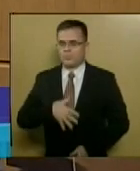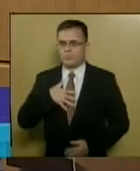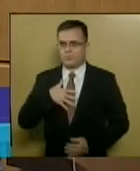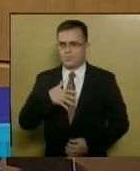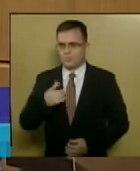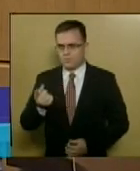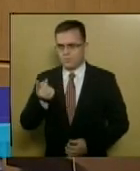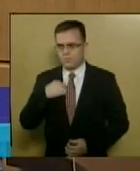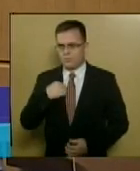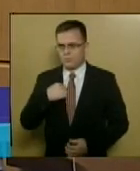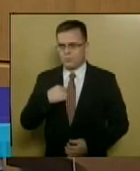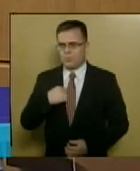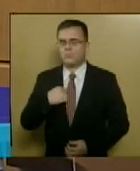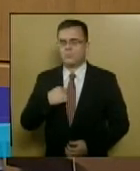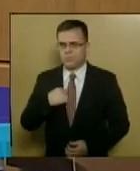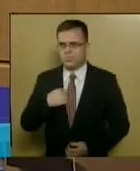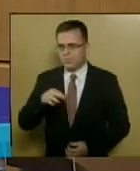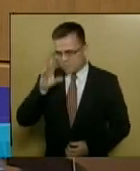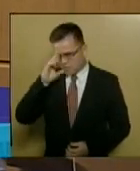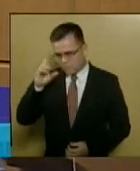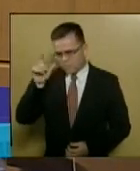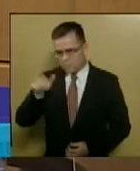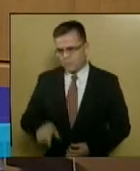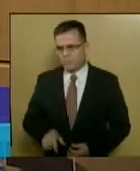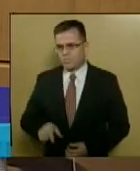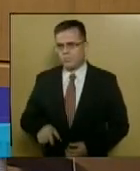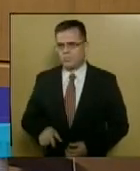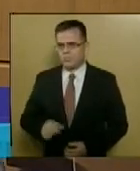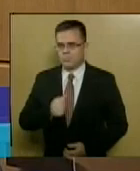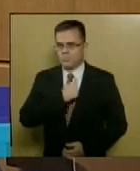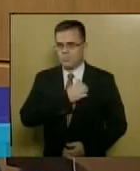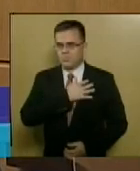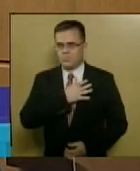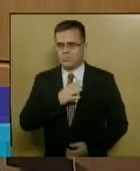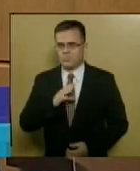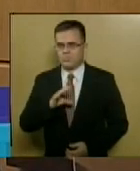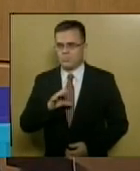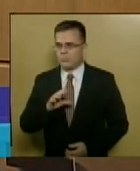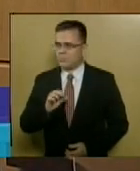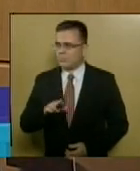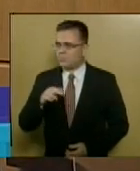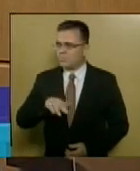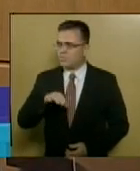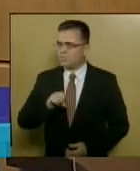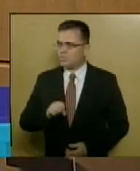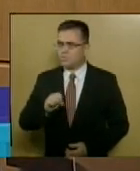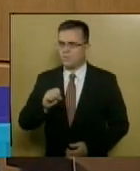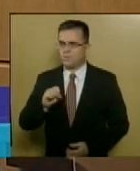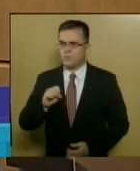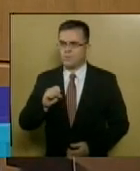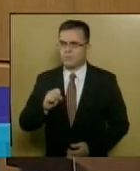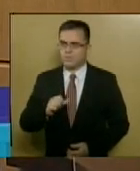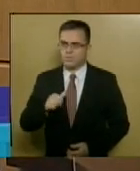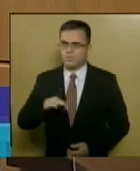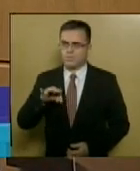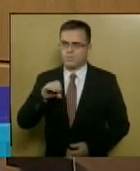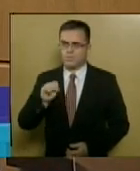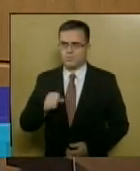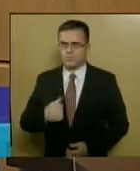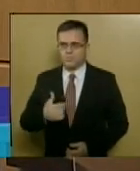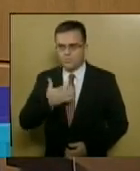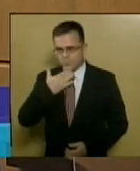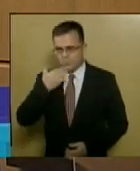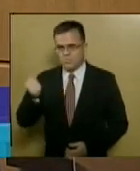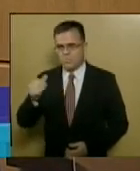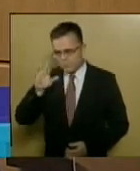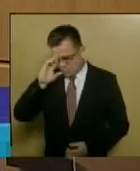comandado por um oficial que era do Exército, o coronel José Lúcio Ramos Prudente, que está aqui presente. Foi um dos melhores